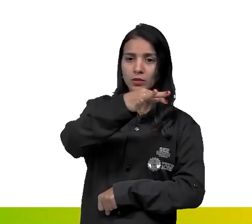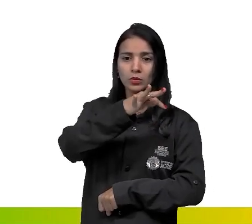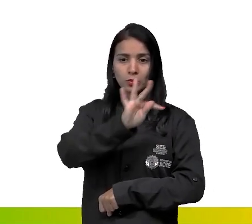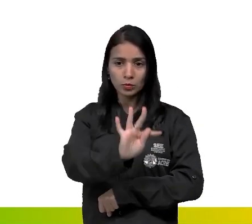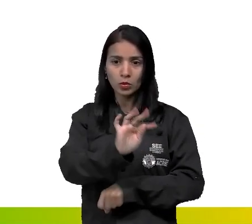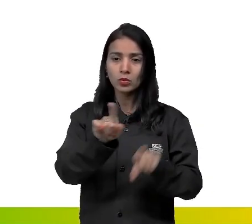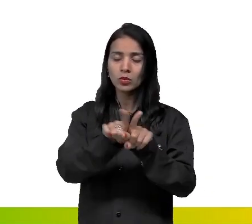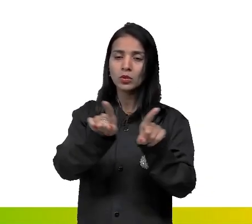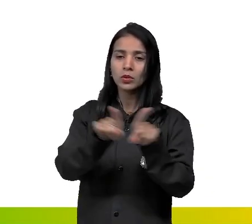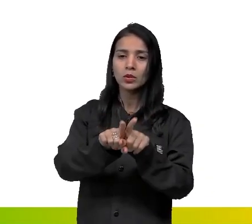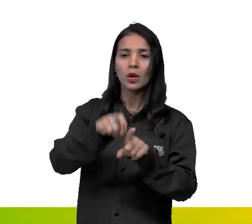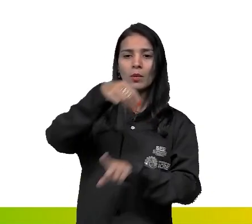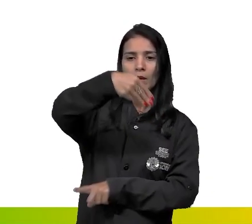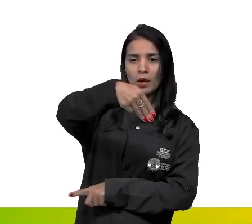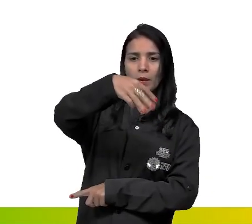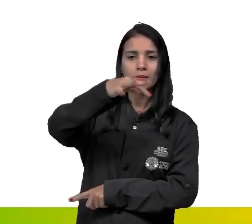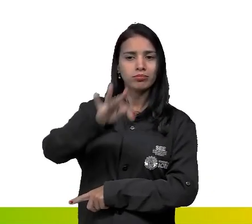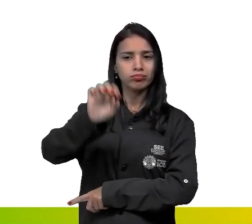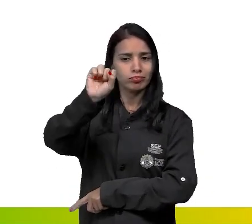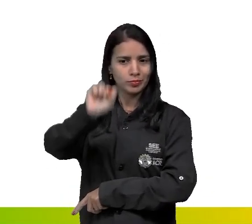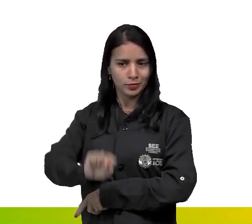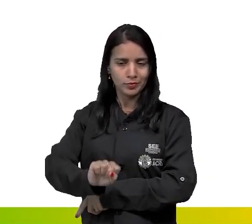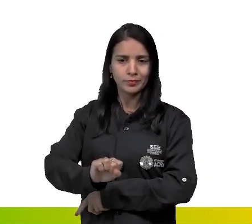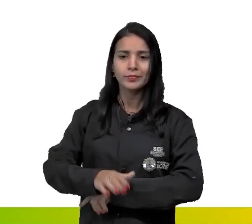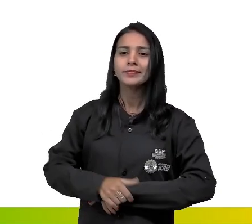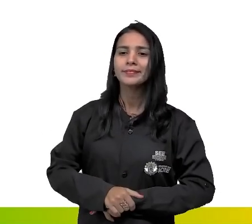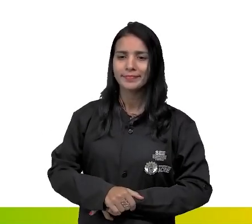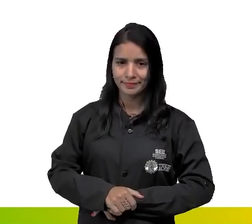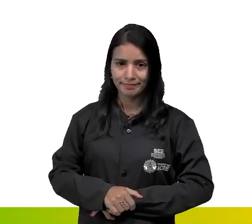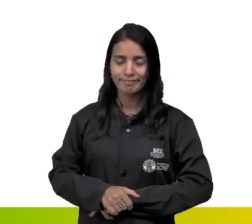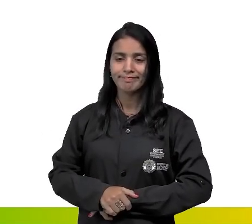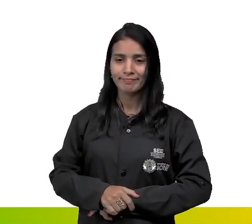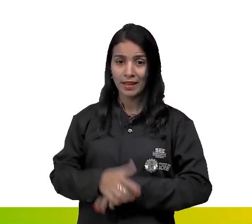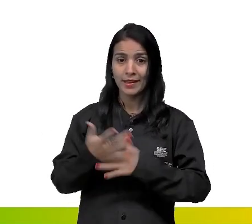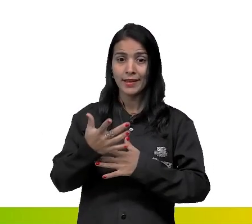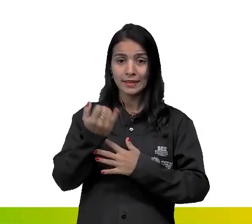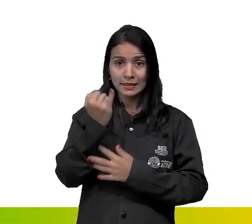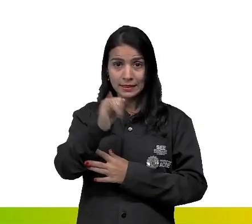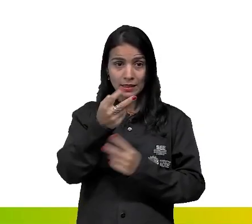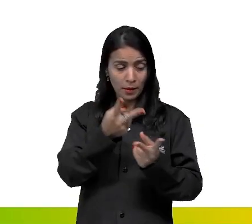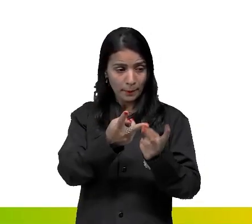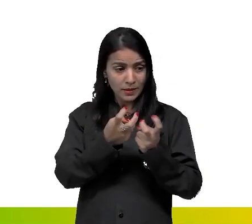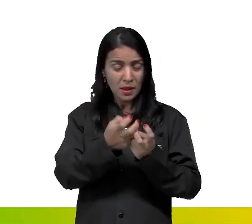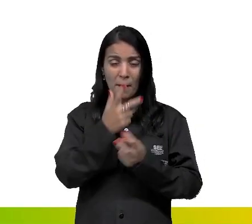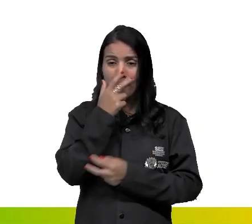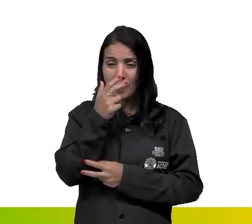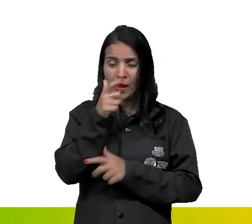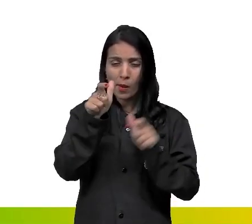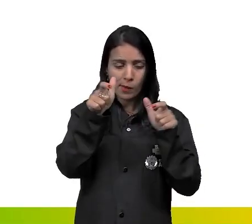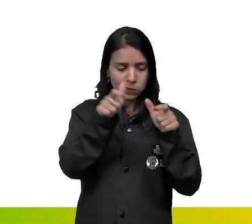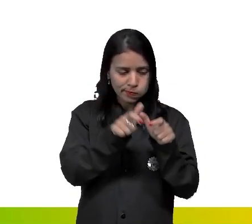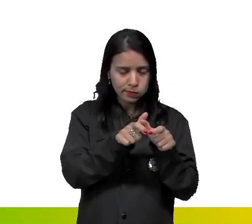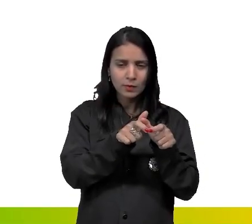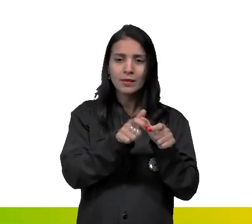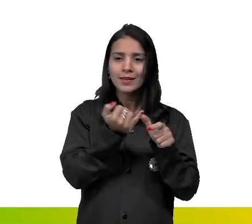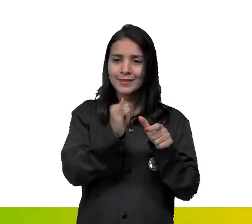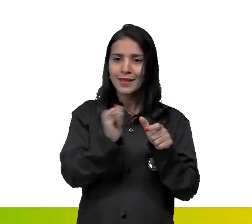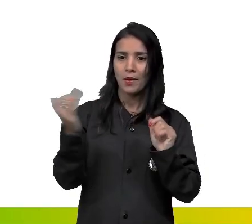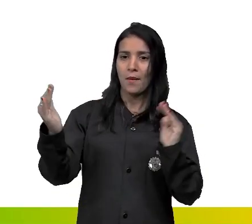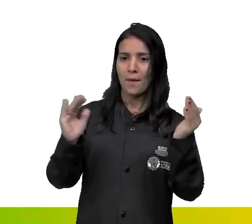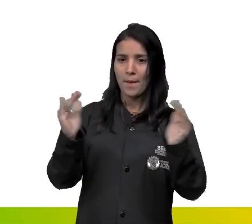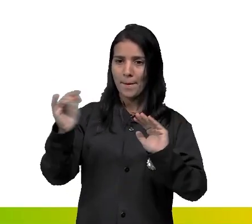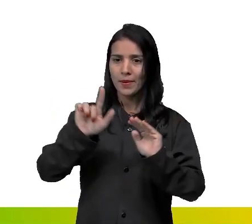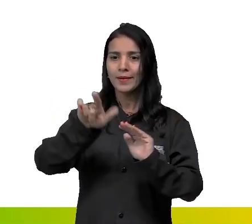Grosso do Sul. Observando assim no território brasileiro, ele parece ser bem pequeno, comparado inclusive a